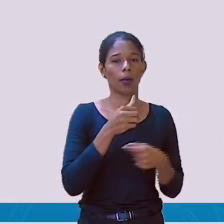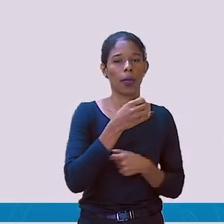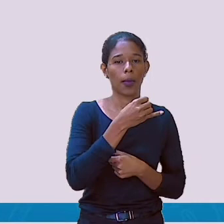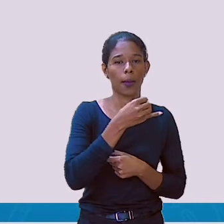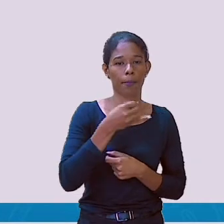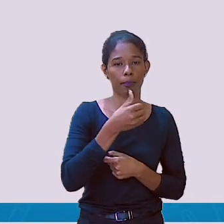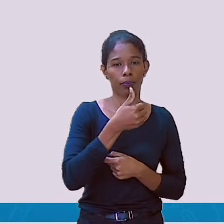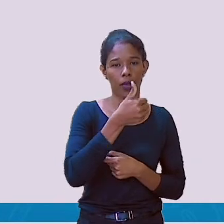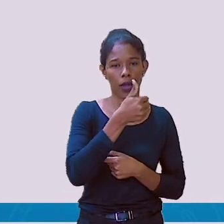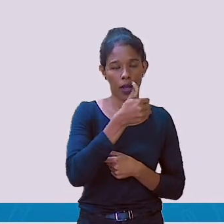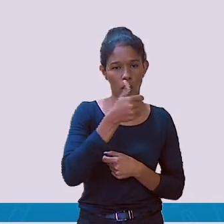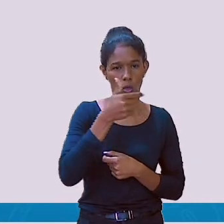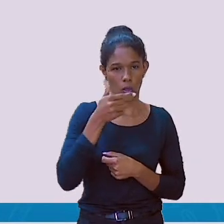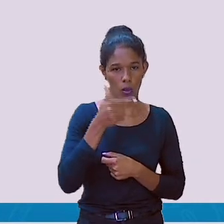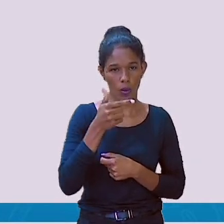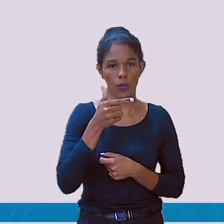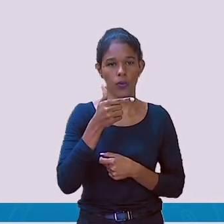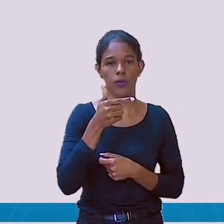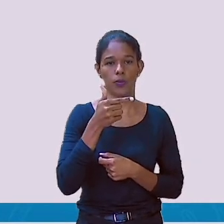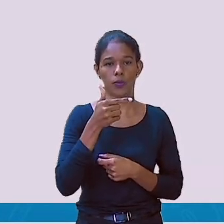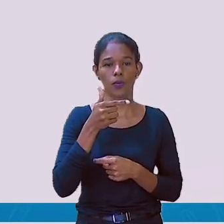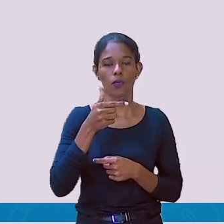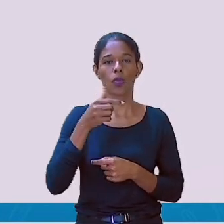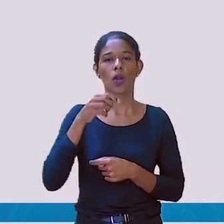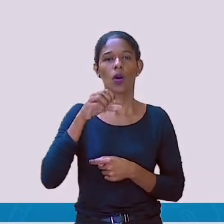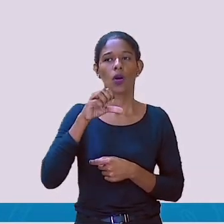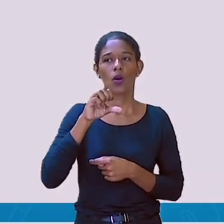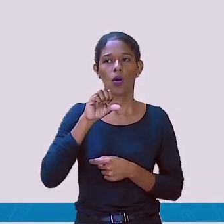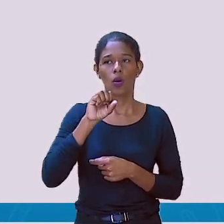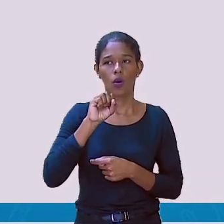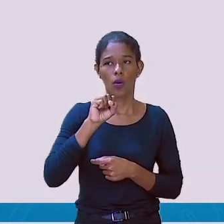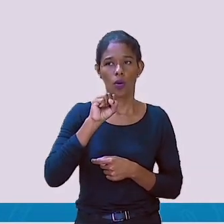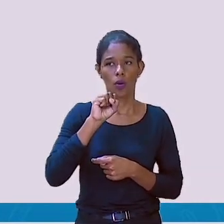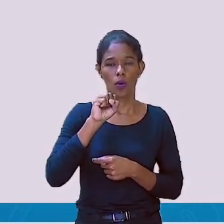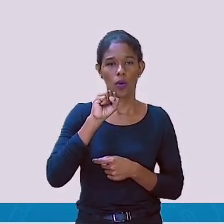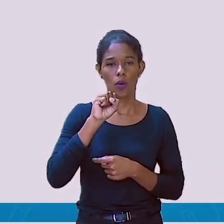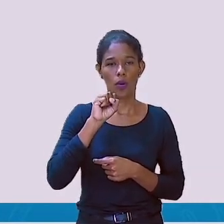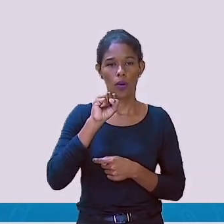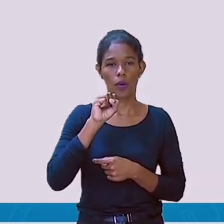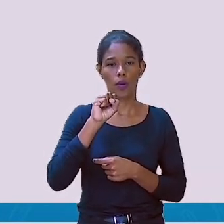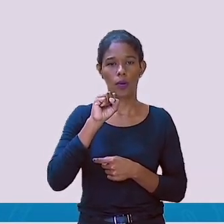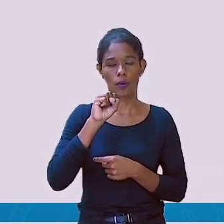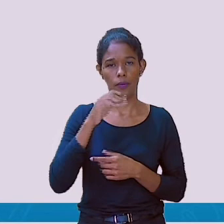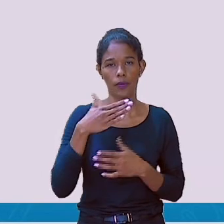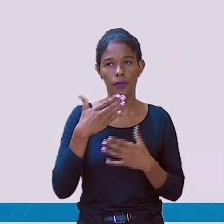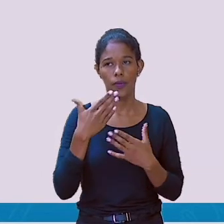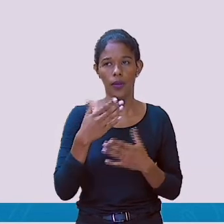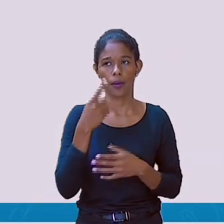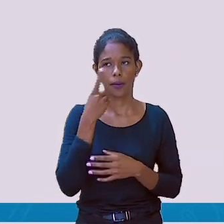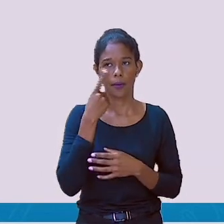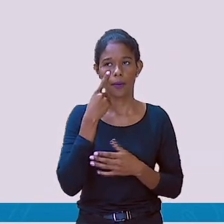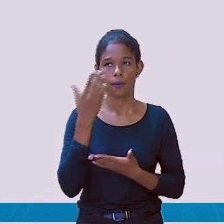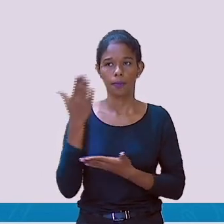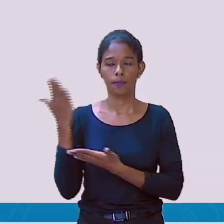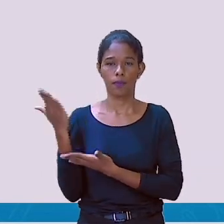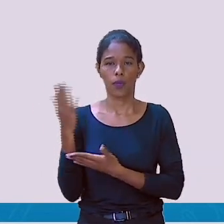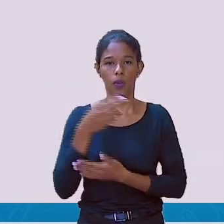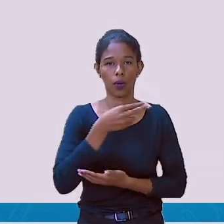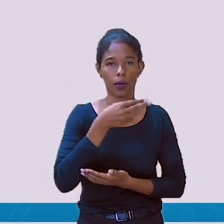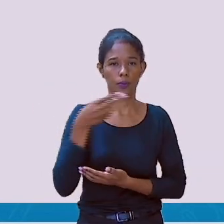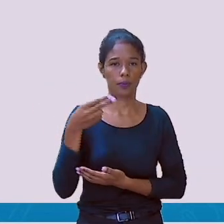8 vezes 2, 16. 8 vezes 1, 8 e 1, 9. Eu tenho 96.